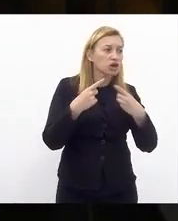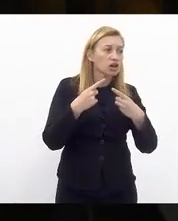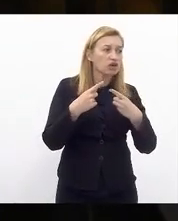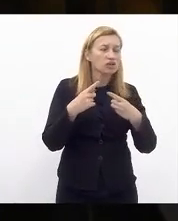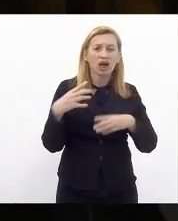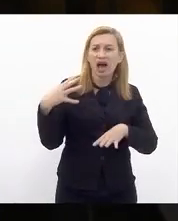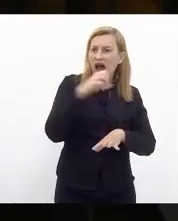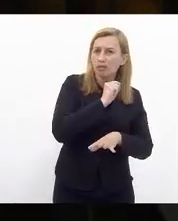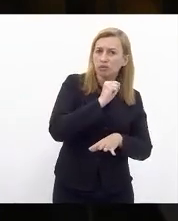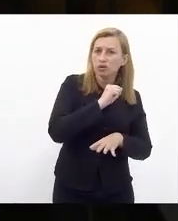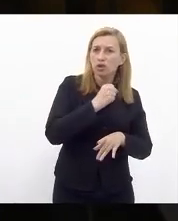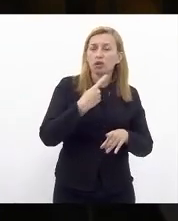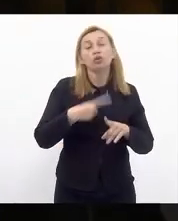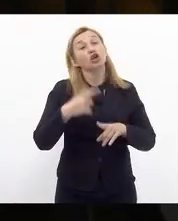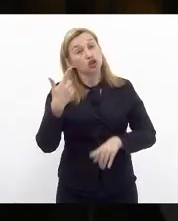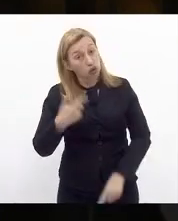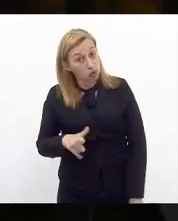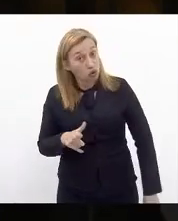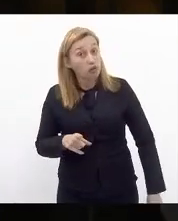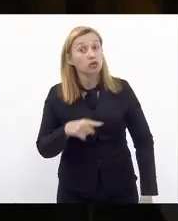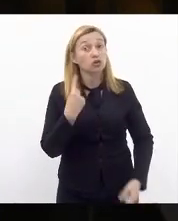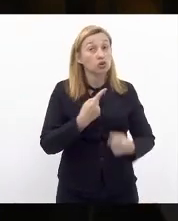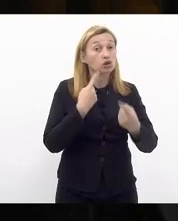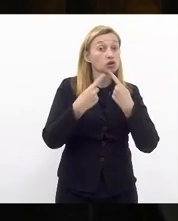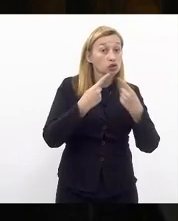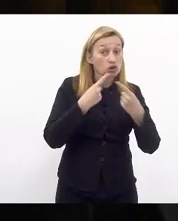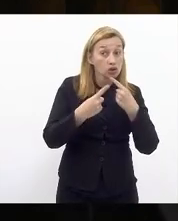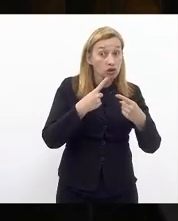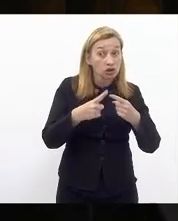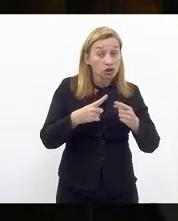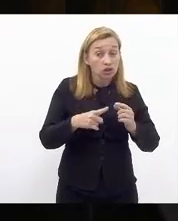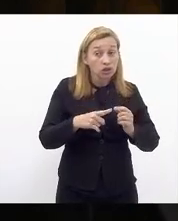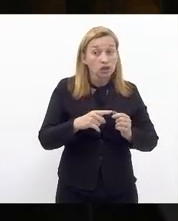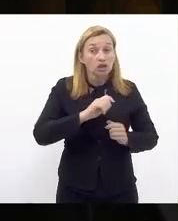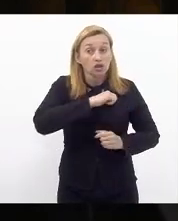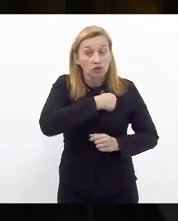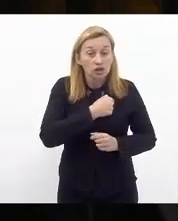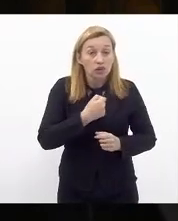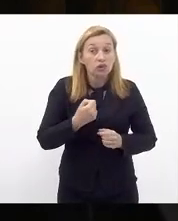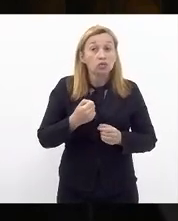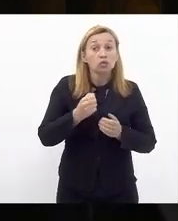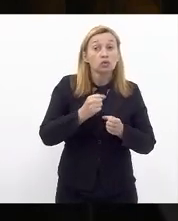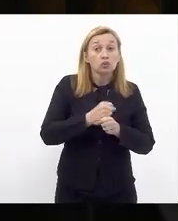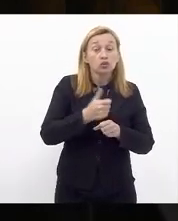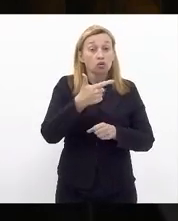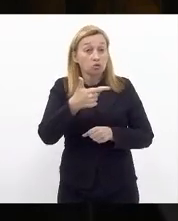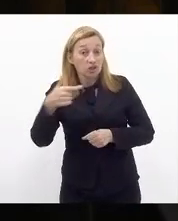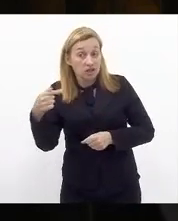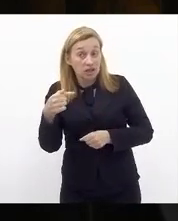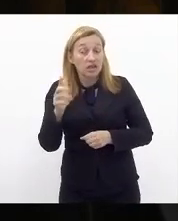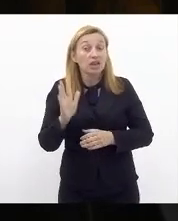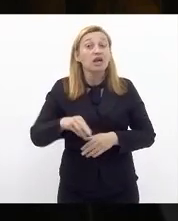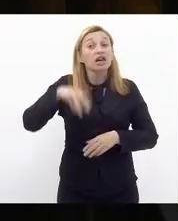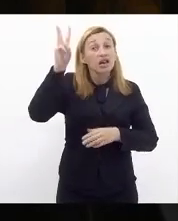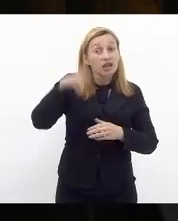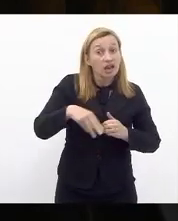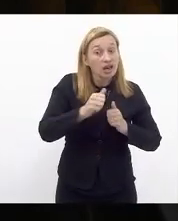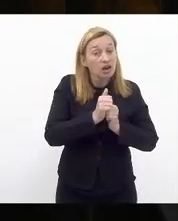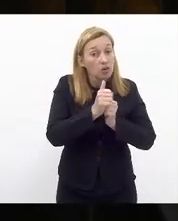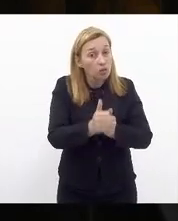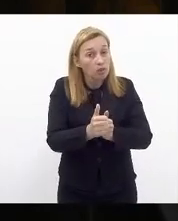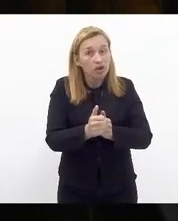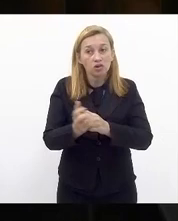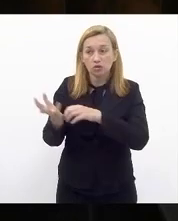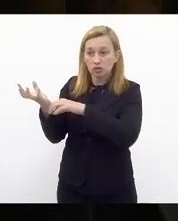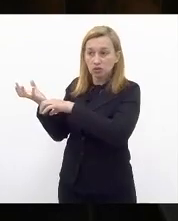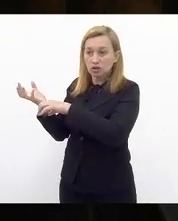tá muito rápido porque de novo nós estamos discutindo regime de recuperação desde 17 quem acompanha o Congresso Nacional